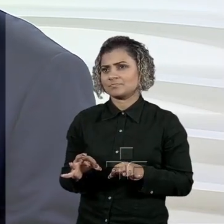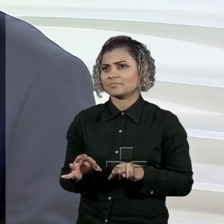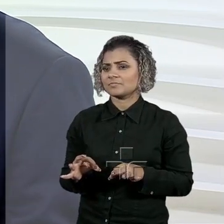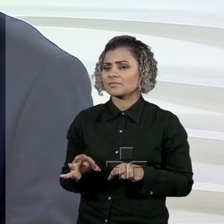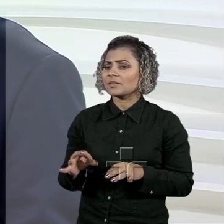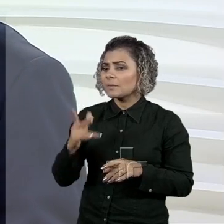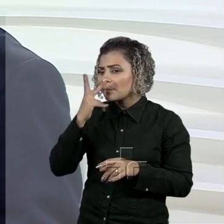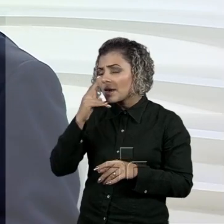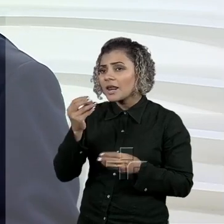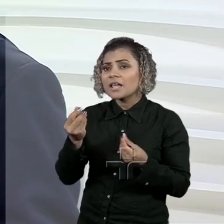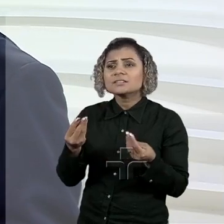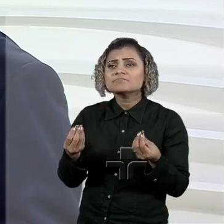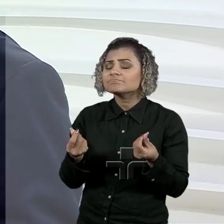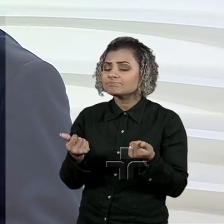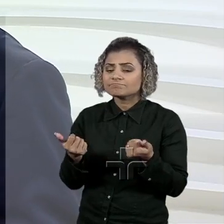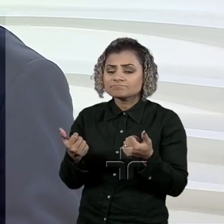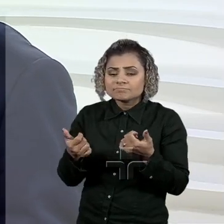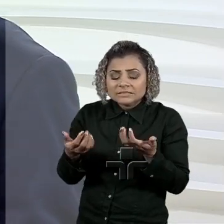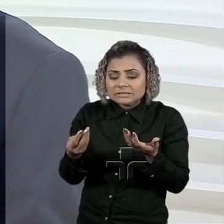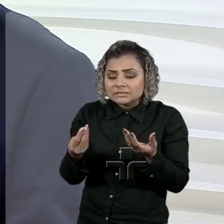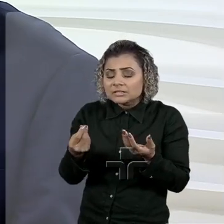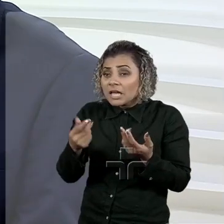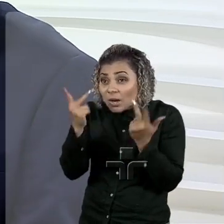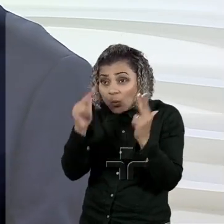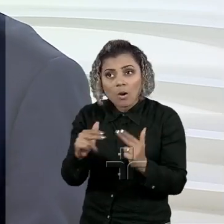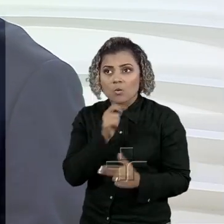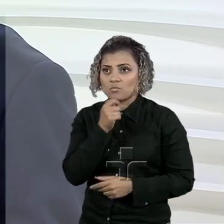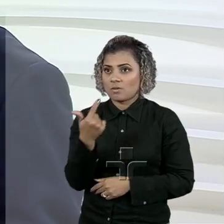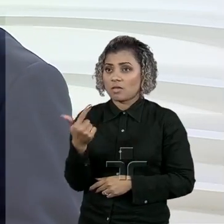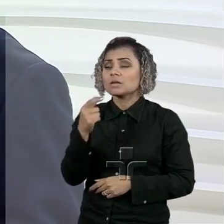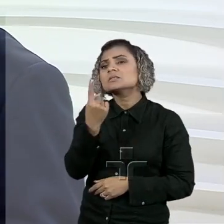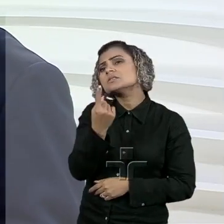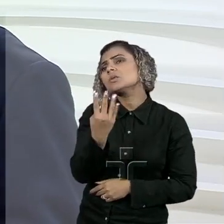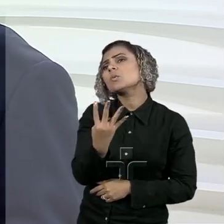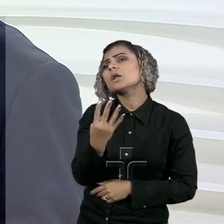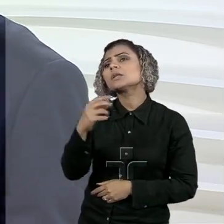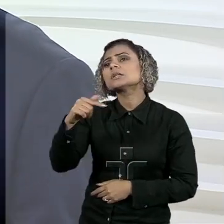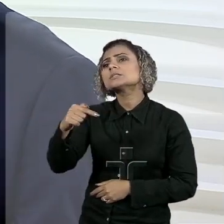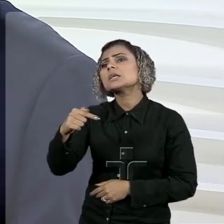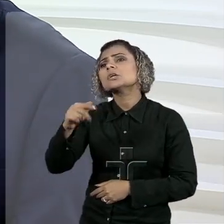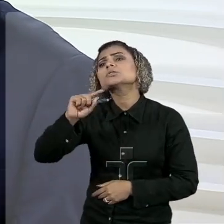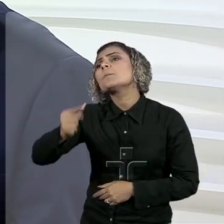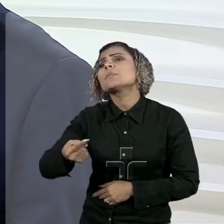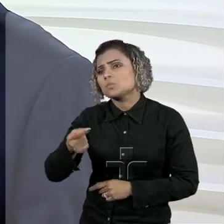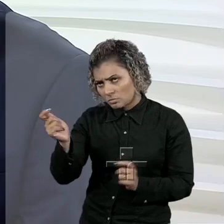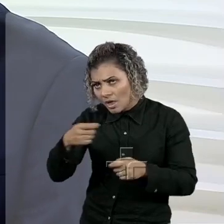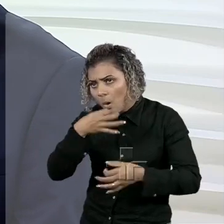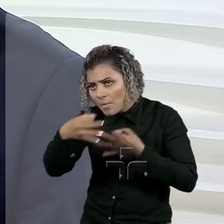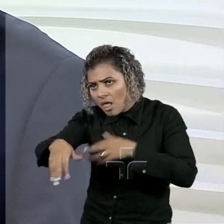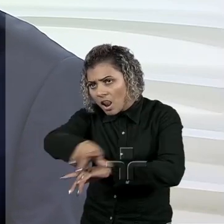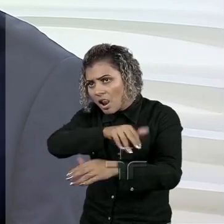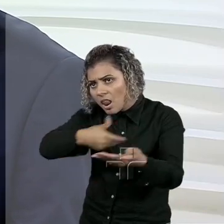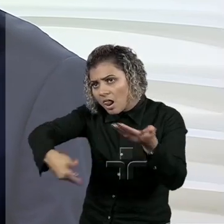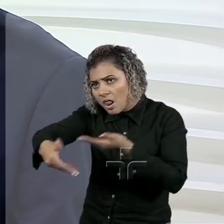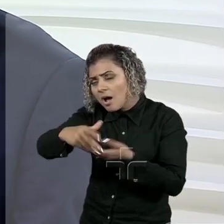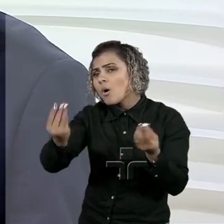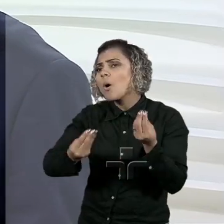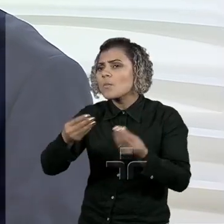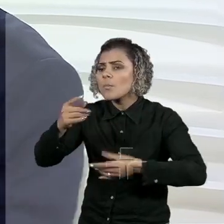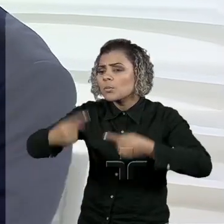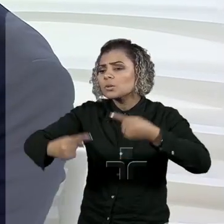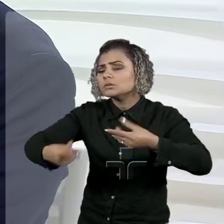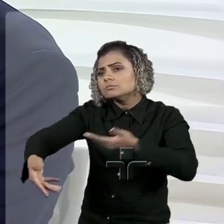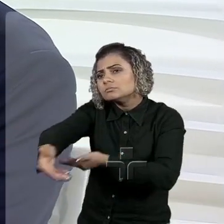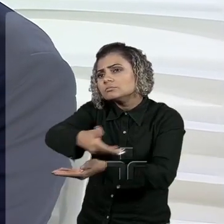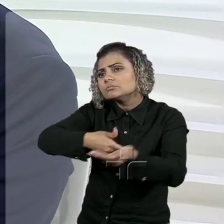algo parecido nesse país, por exemplo. Como é que a gente ouve 147 mil? Como que a gente constrói políticas junto com eles? Como que